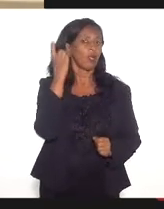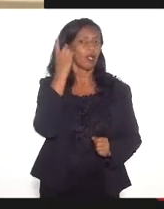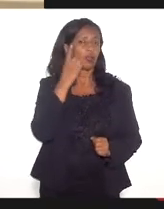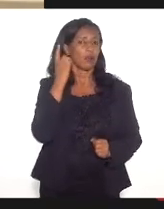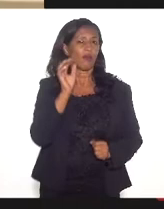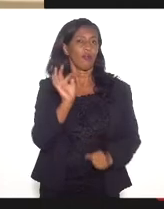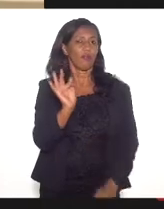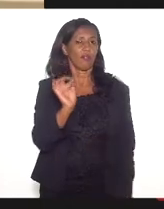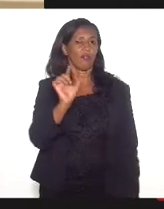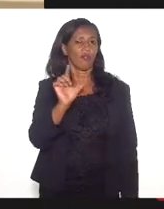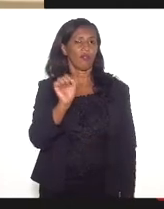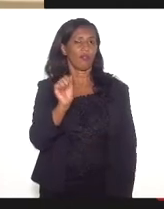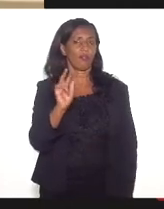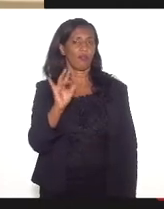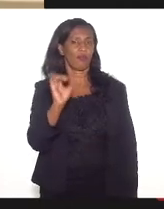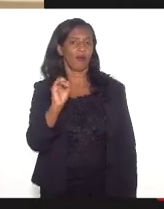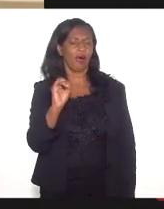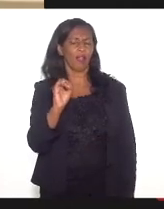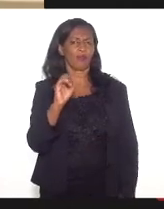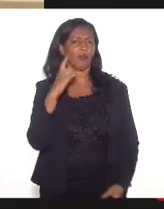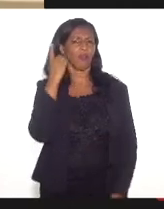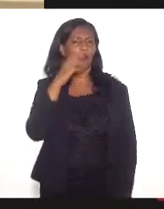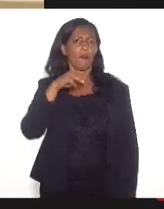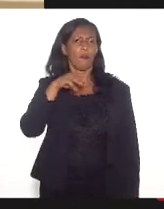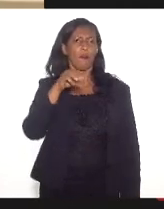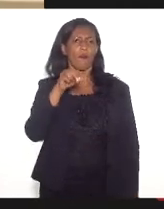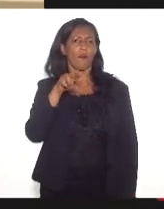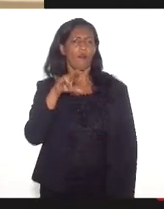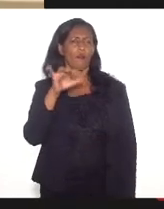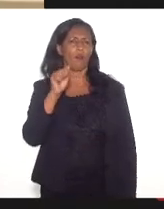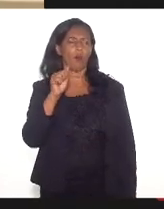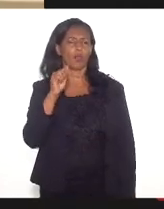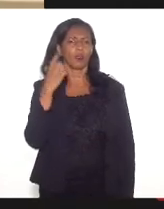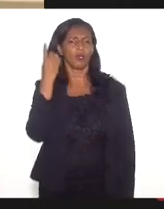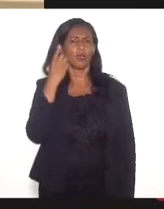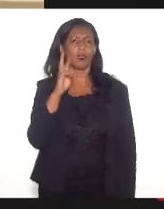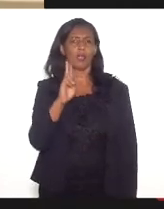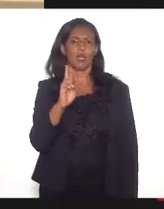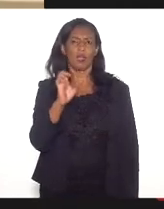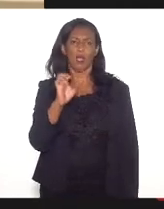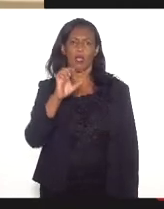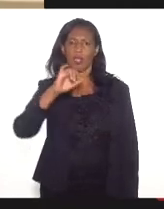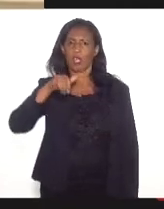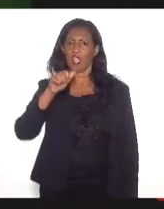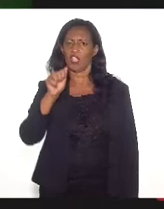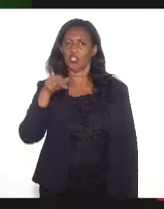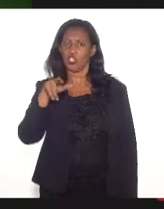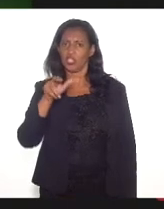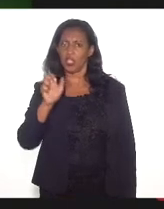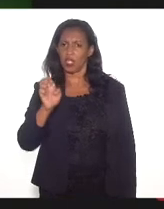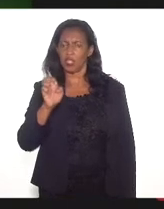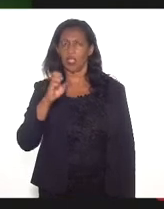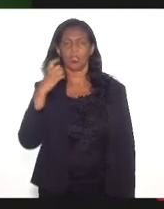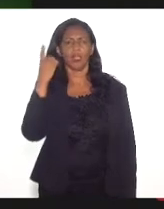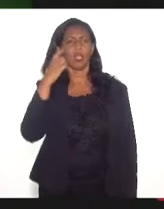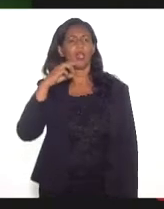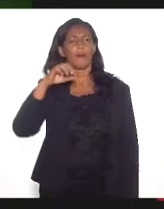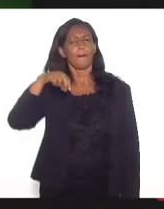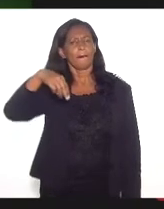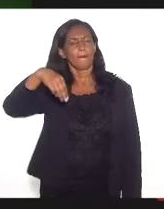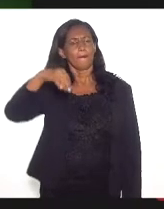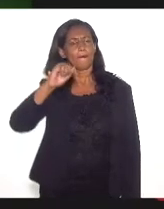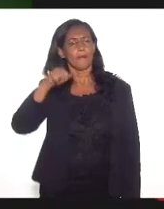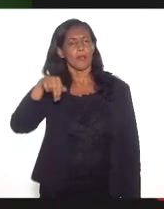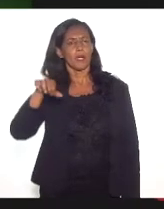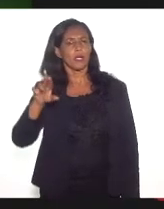Flávio Serafine, deputada Mônica Francisco, deputada Rejane, deputado Mink, deputada Dani Monteiro,